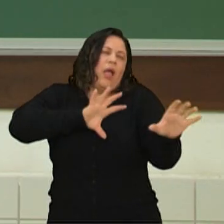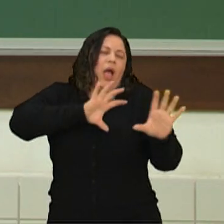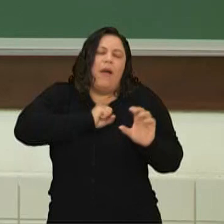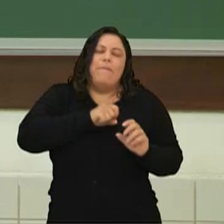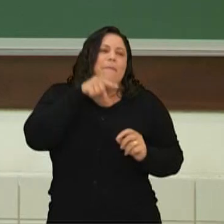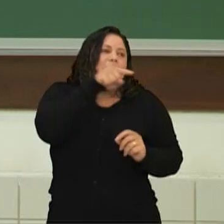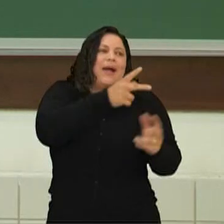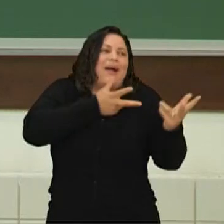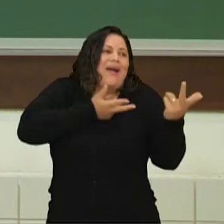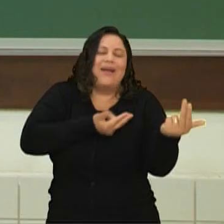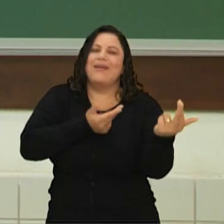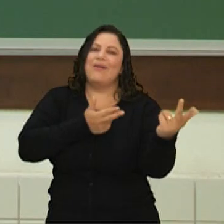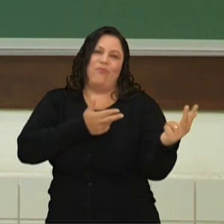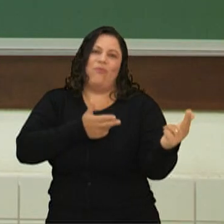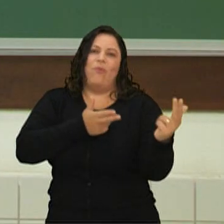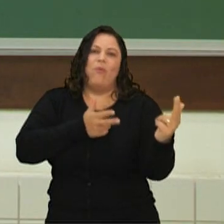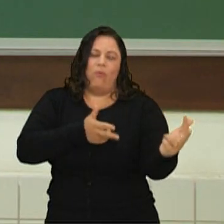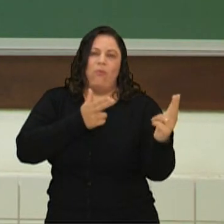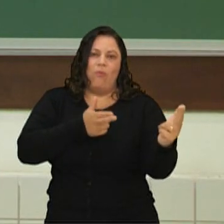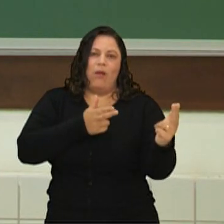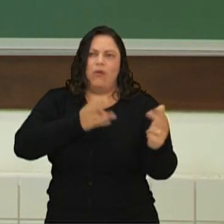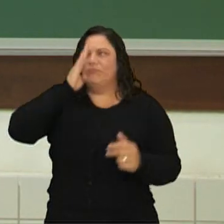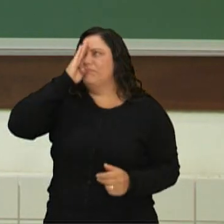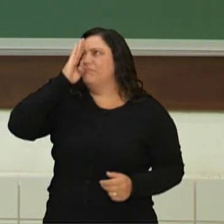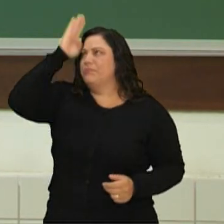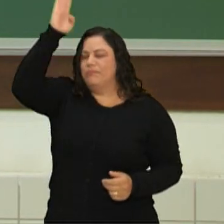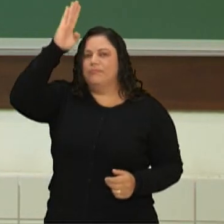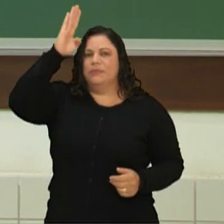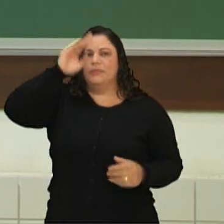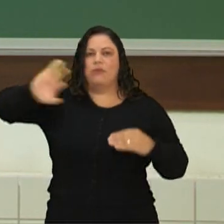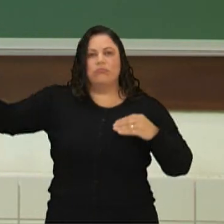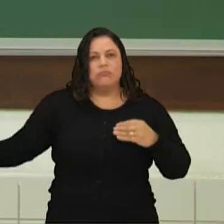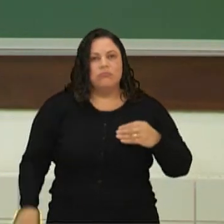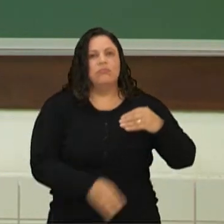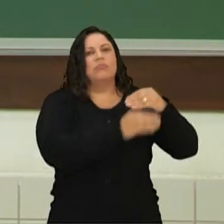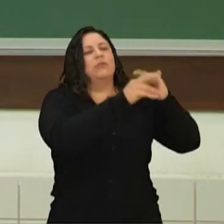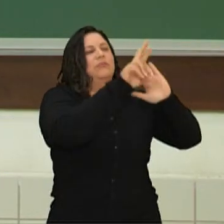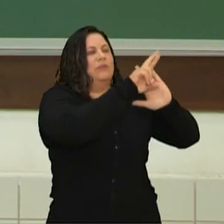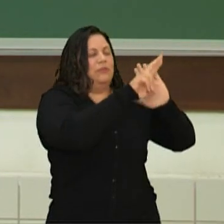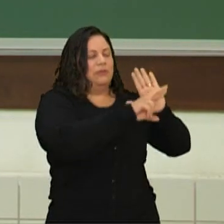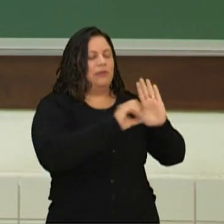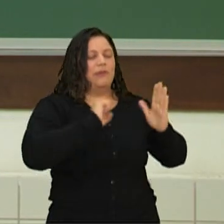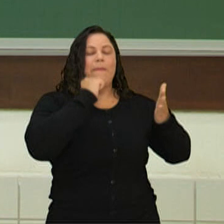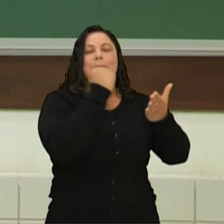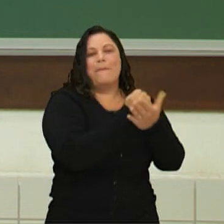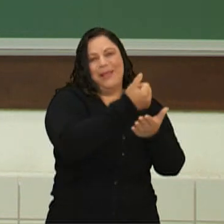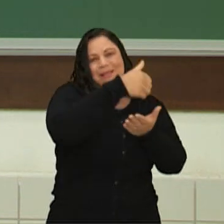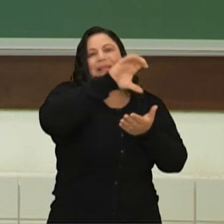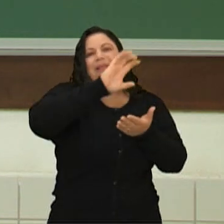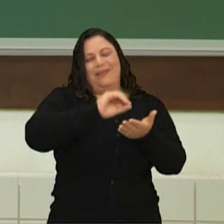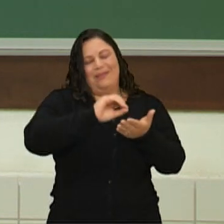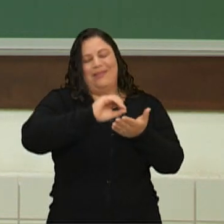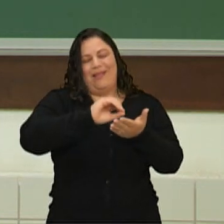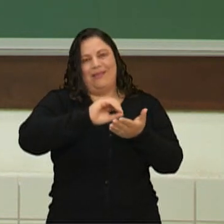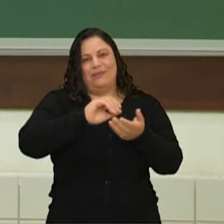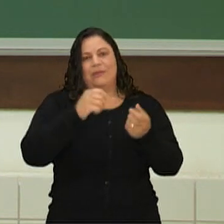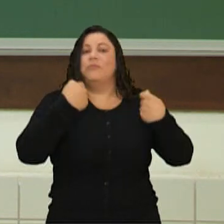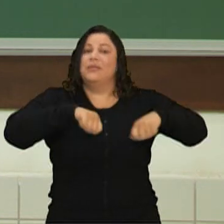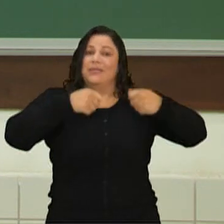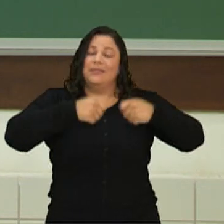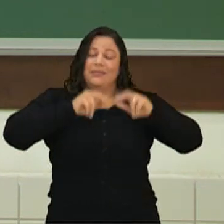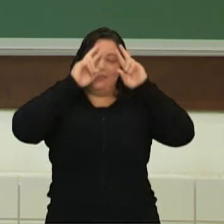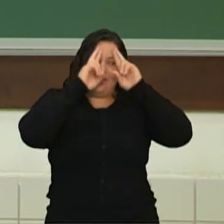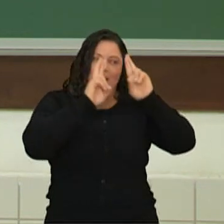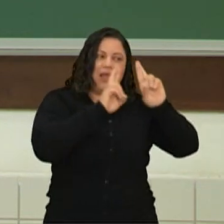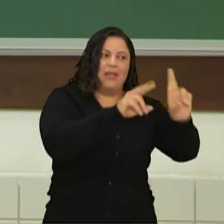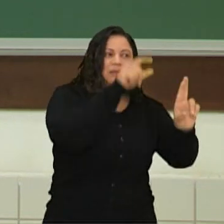é basicamente o mandamento que contém os outros 10, de que você tem que respeitar o próximo para aprender a respeitar a Deus. Então,